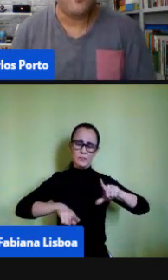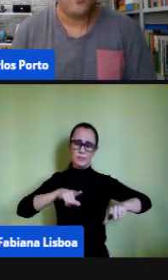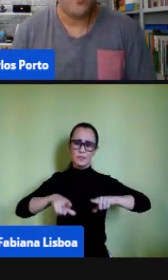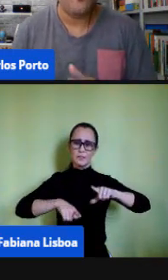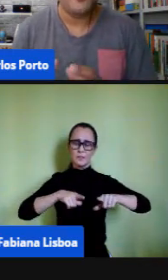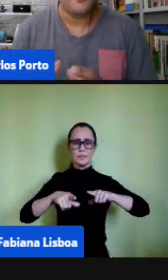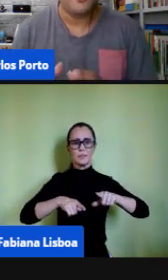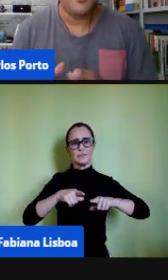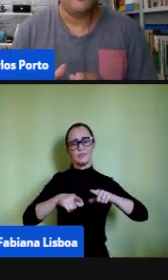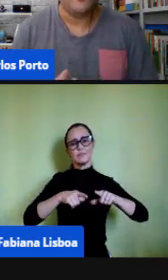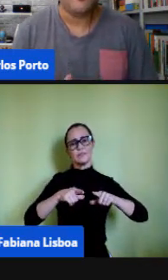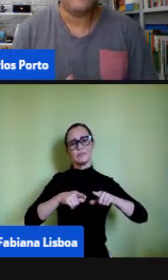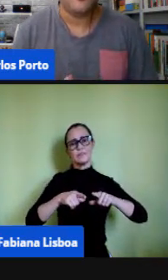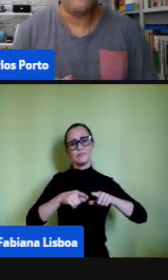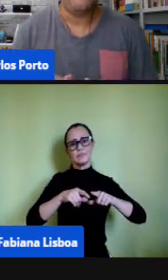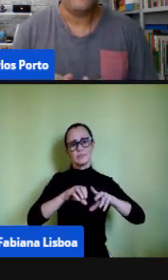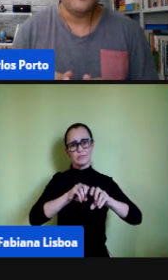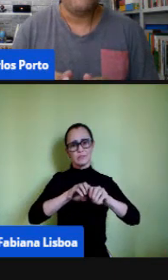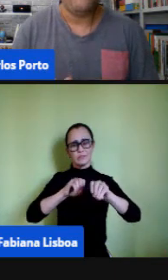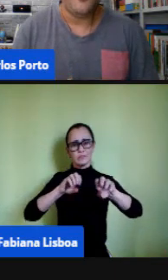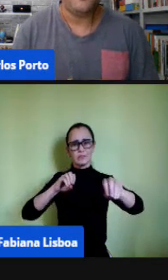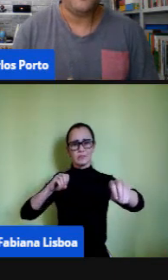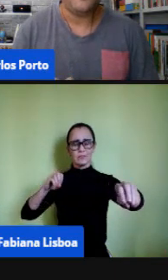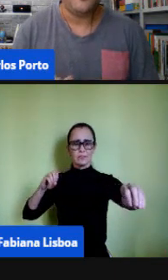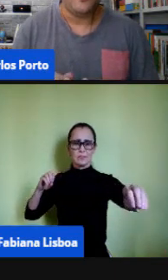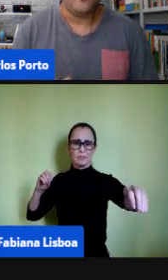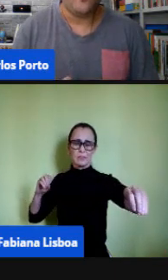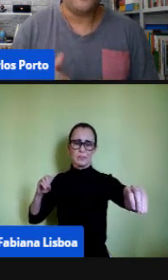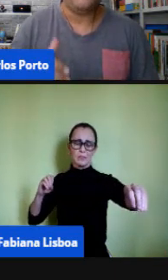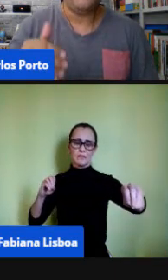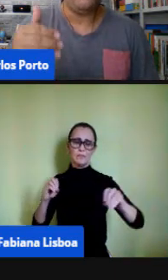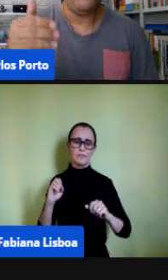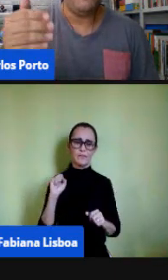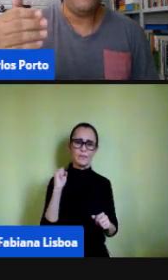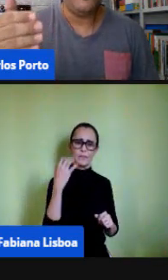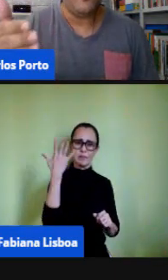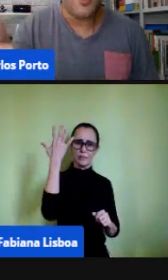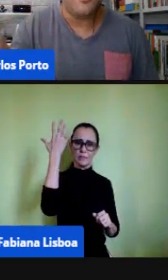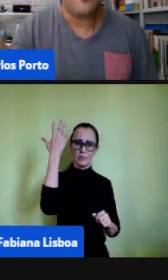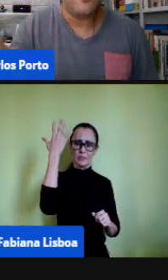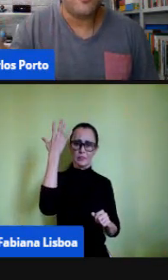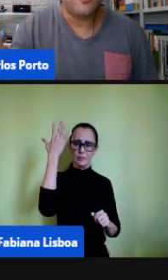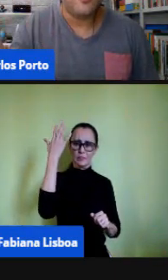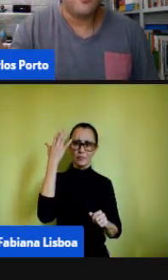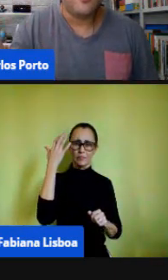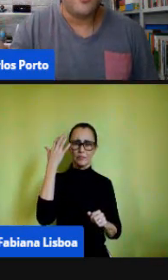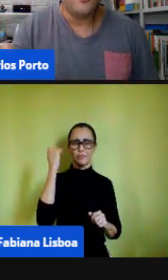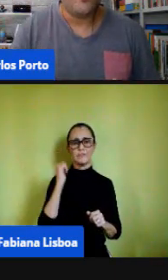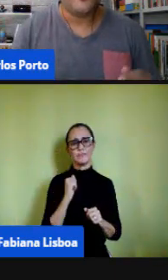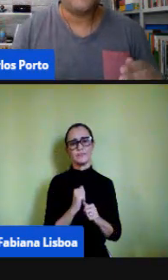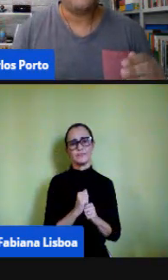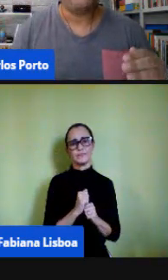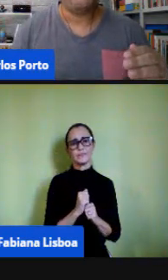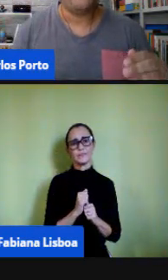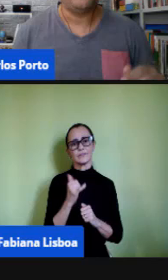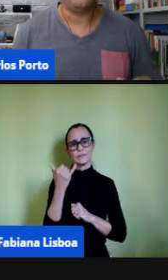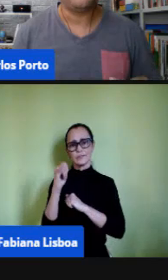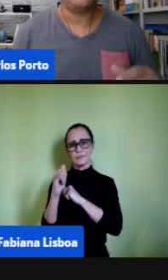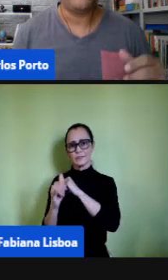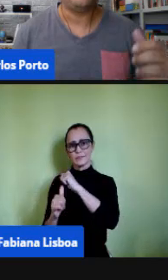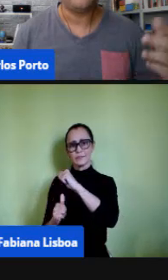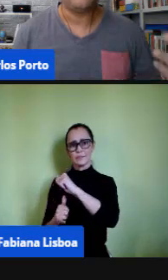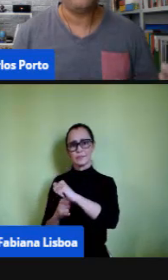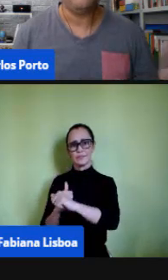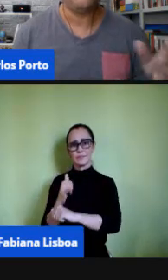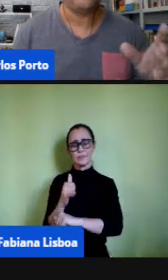remotamente, com a educação feita, ora pelos meios virtuais e ora por